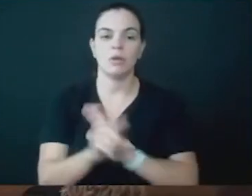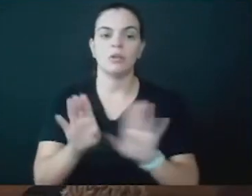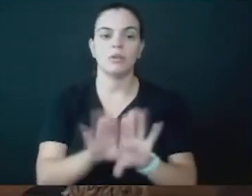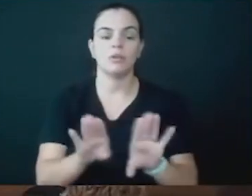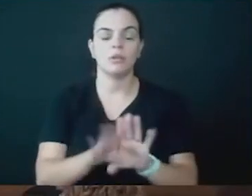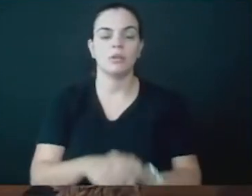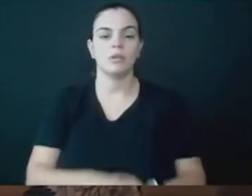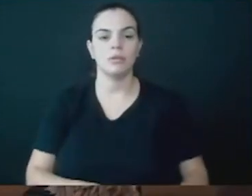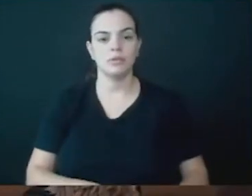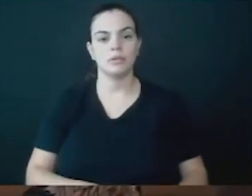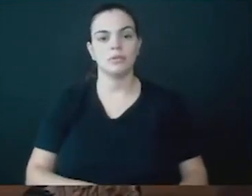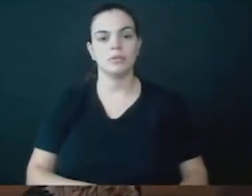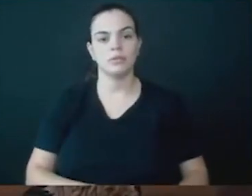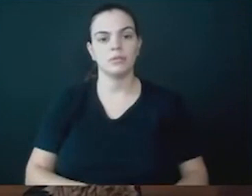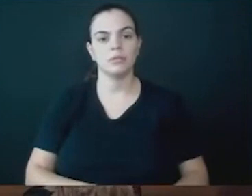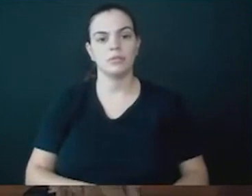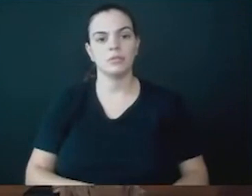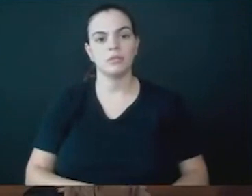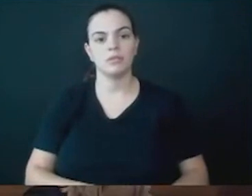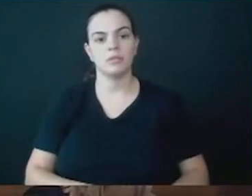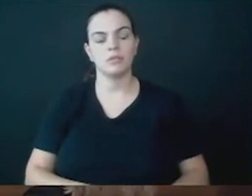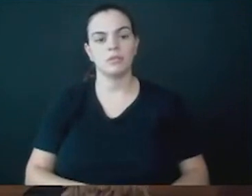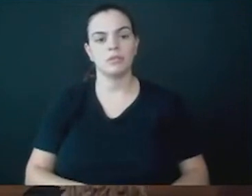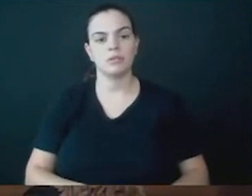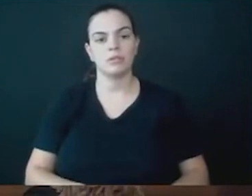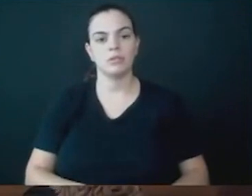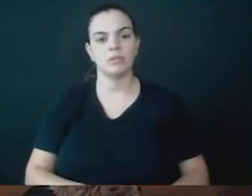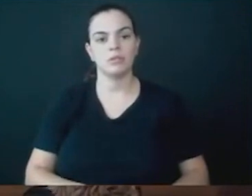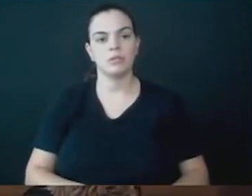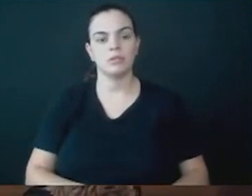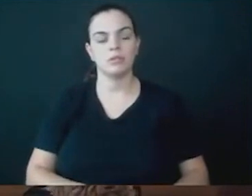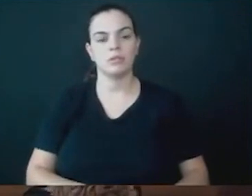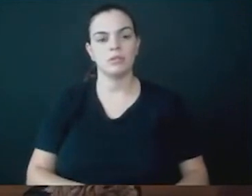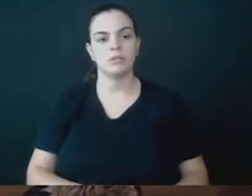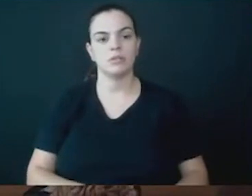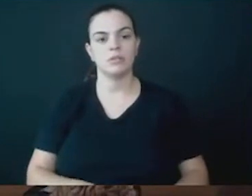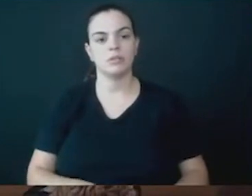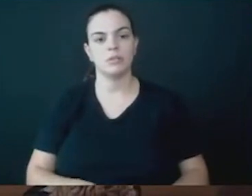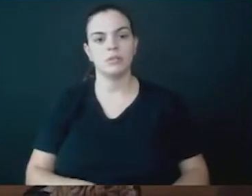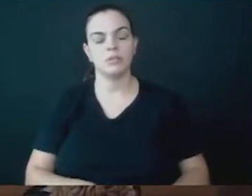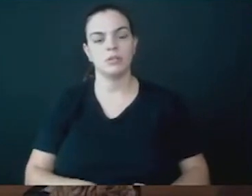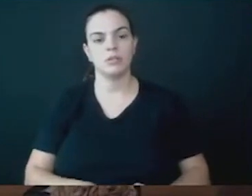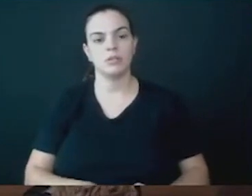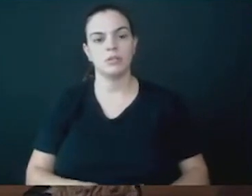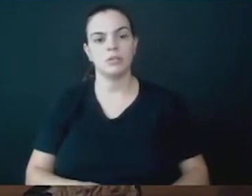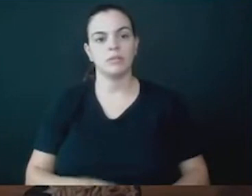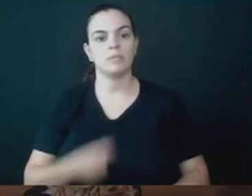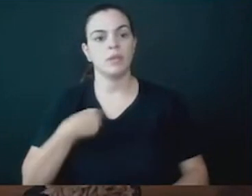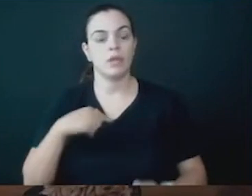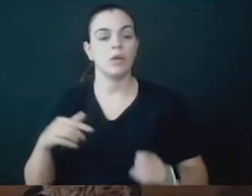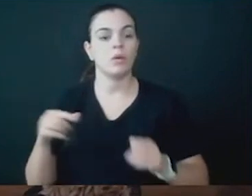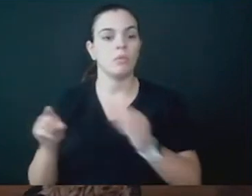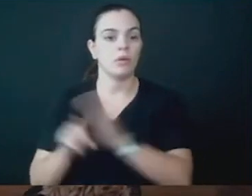Pode? A Adriane vai complementar aqui. Só, professora Josete, eu peguei uma informação aqui a respeito da Universidade da Maturidade. Ele é um